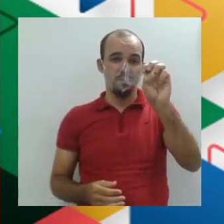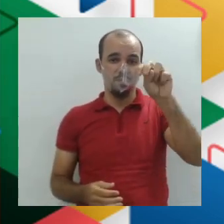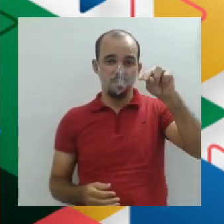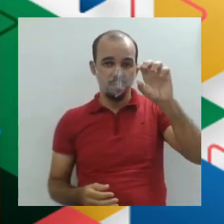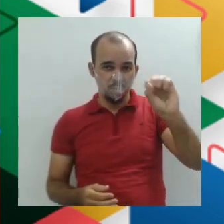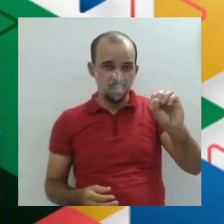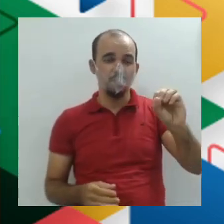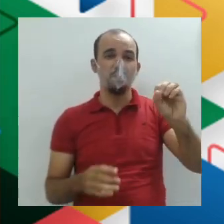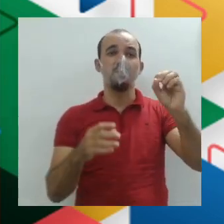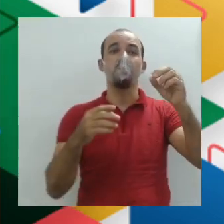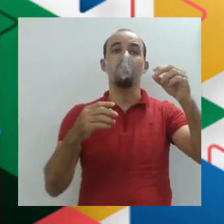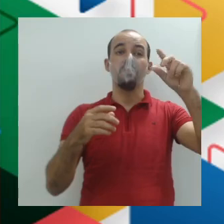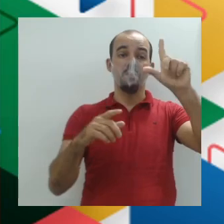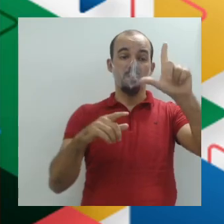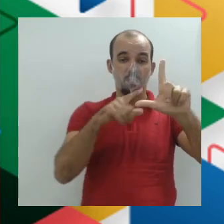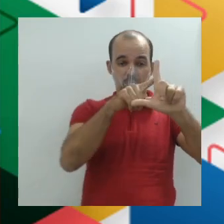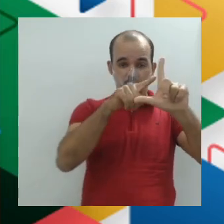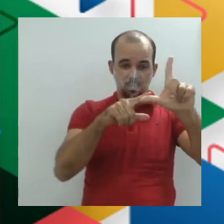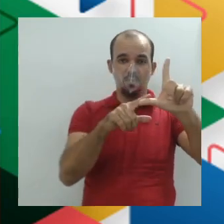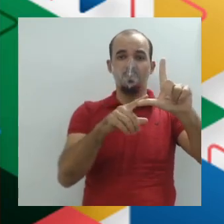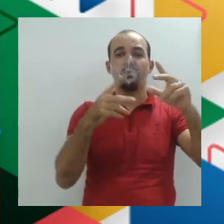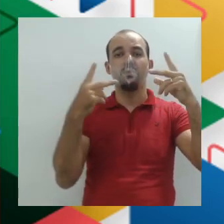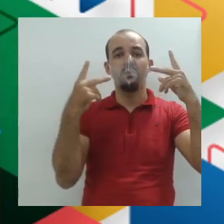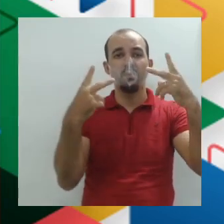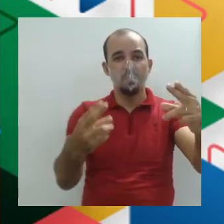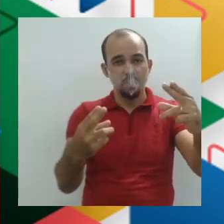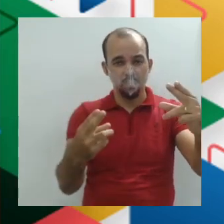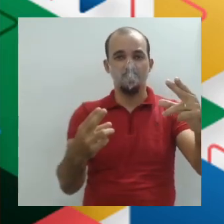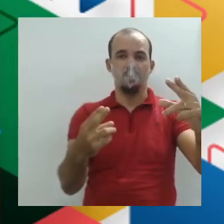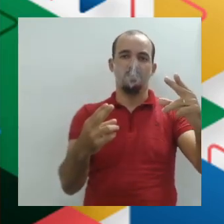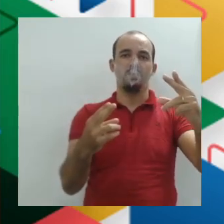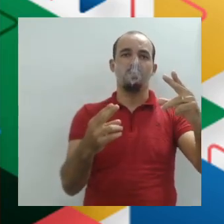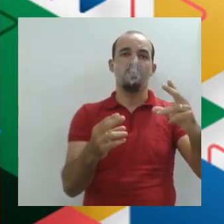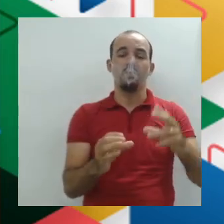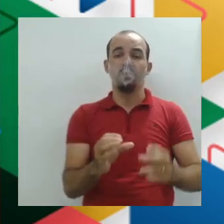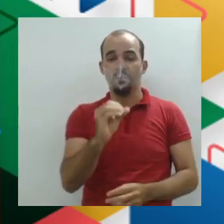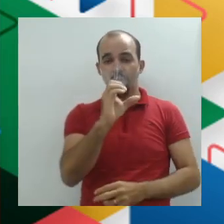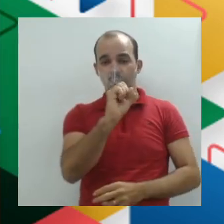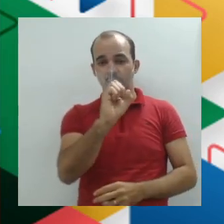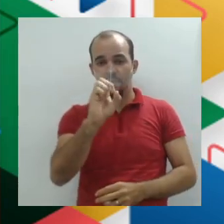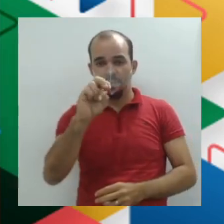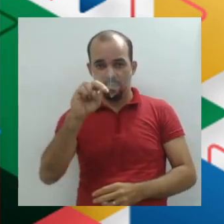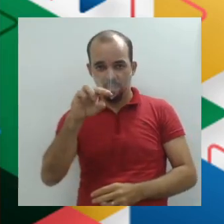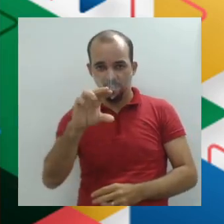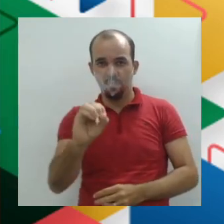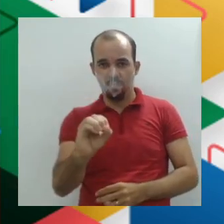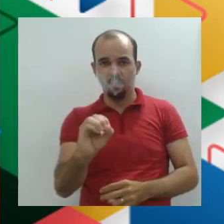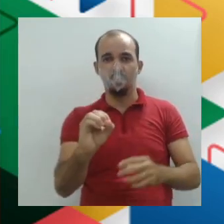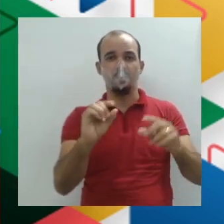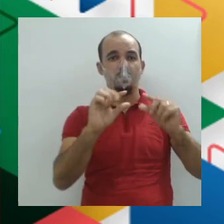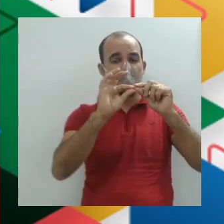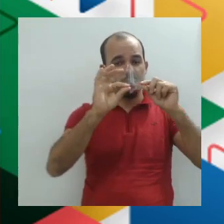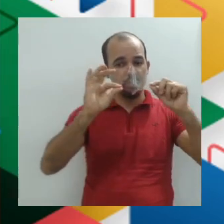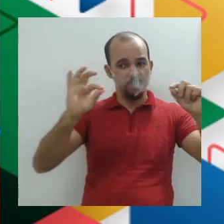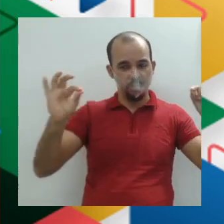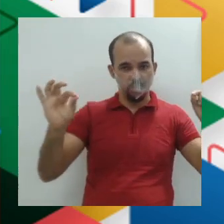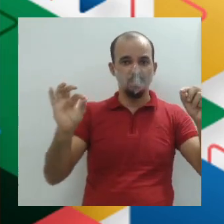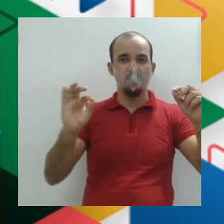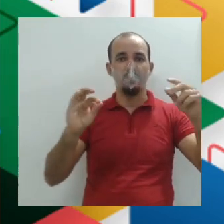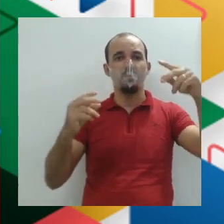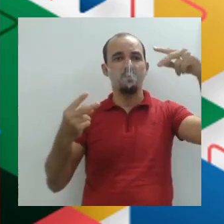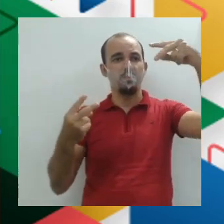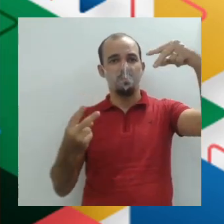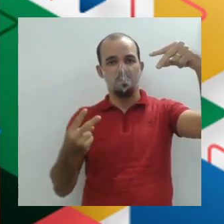ao cosseno de seu complemento. A gente provou isso aí na tabela, ó. O seno de um ângulo agudo, olha que legal,